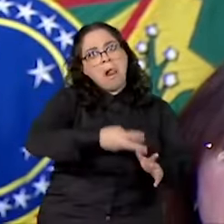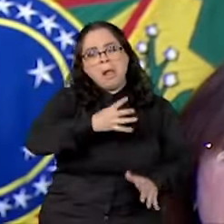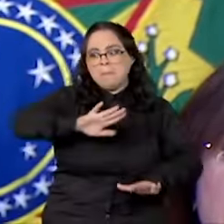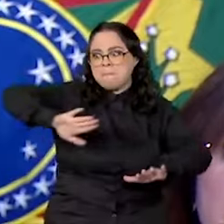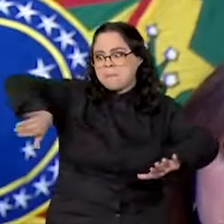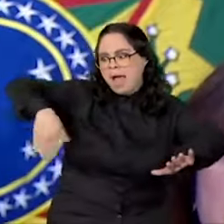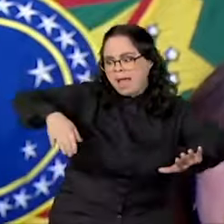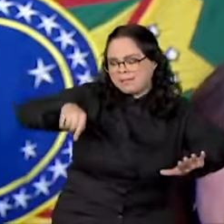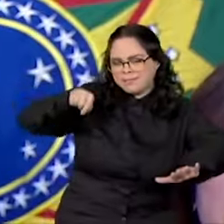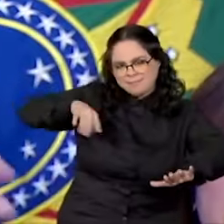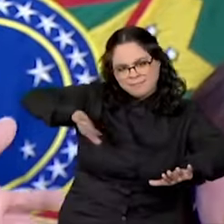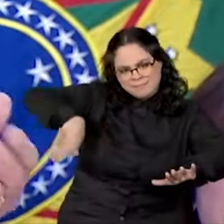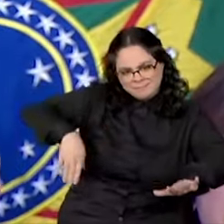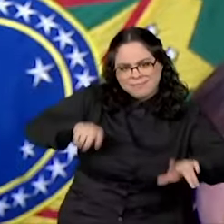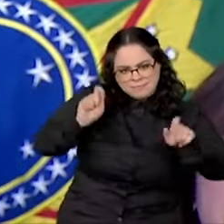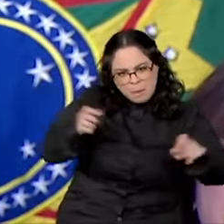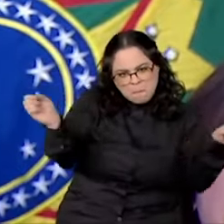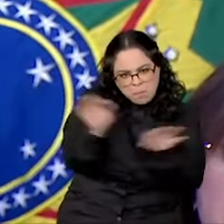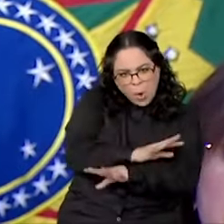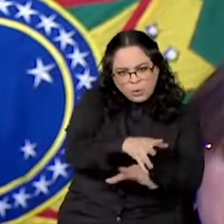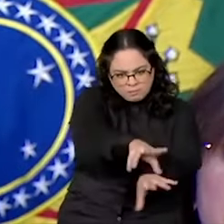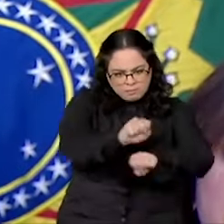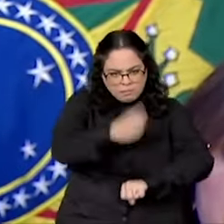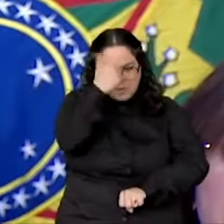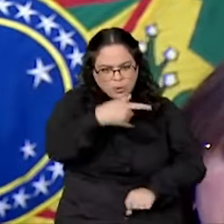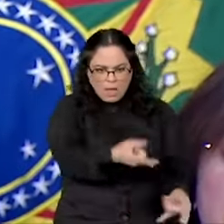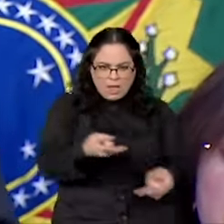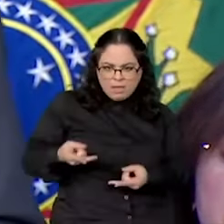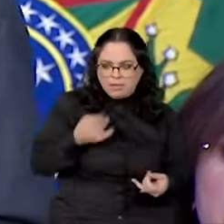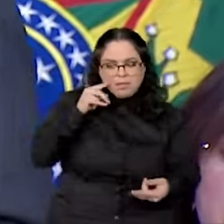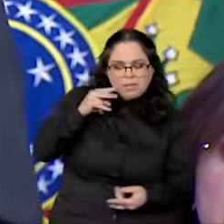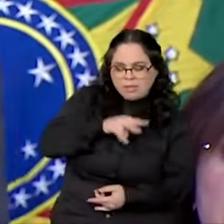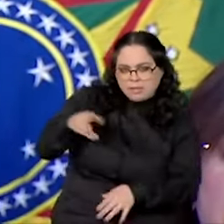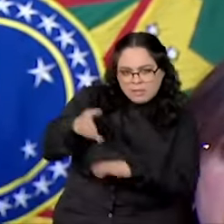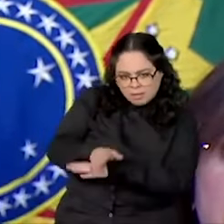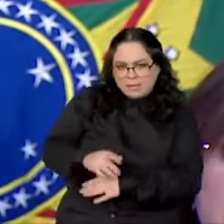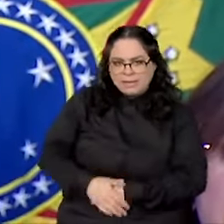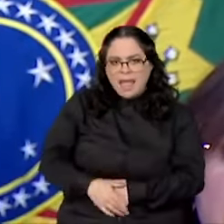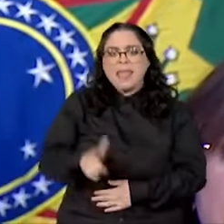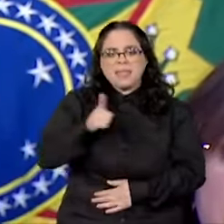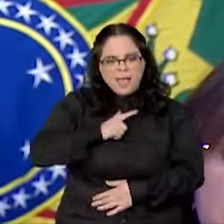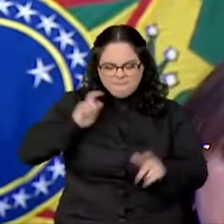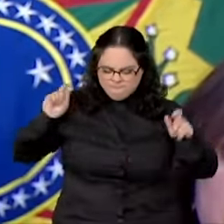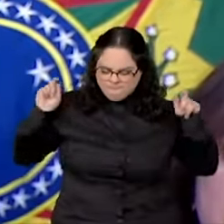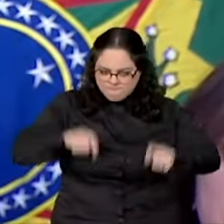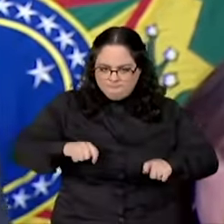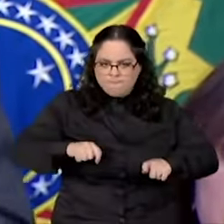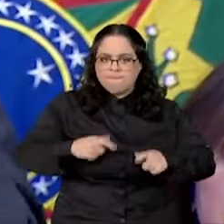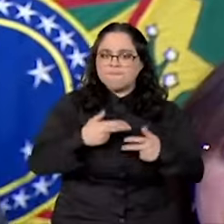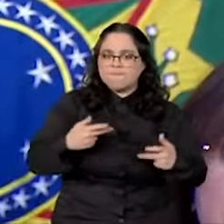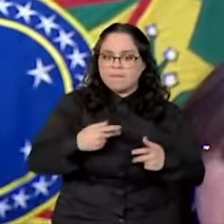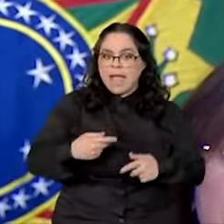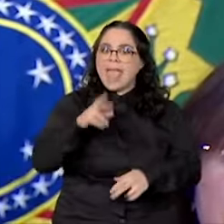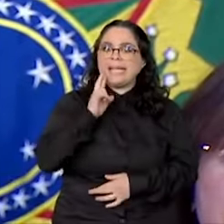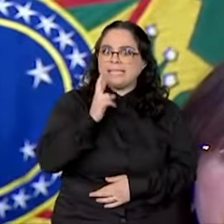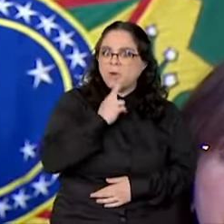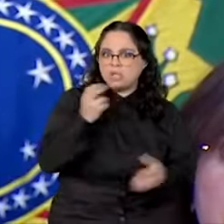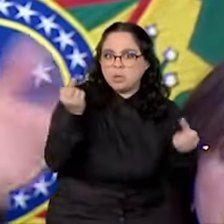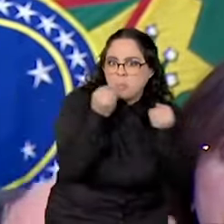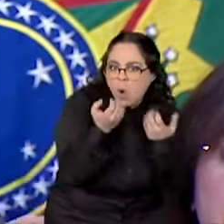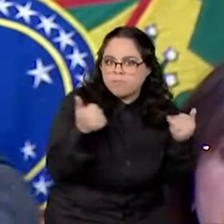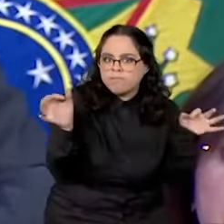aquelas praias estão preparadas para receber um turista? Ela tem, sabe, as condições adequadas, tem restaurante,